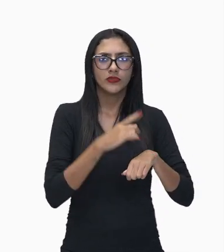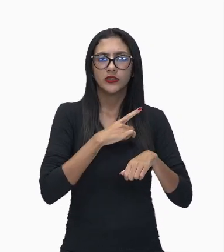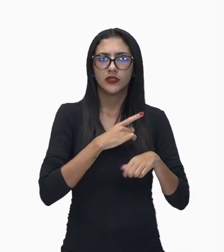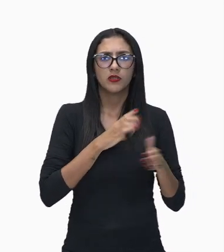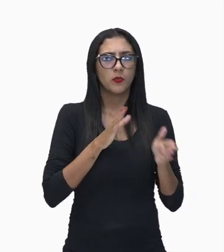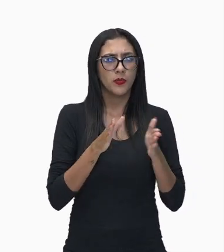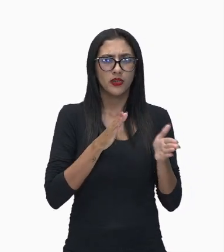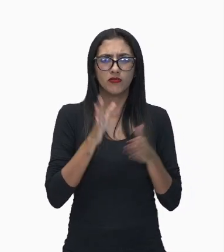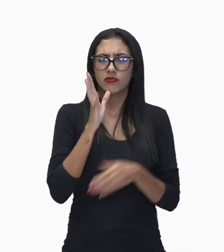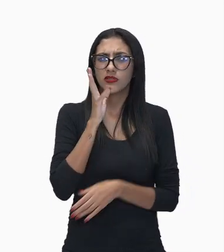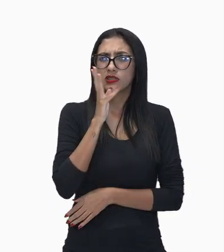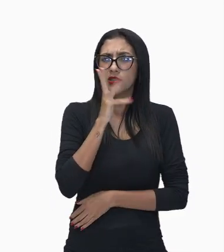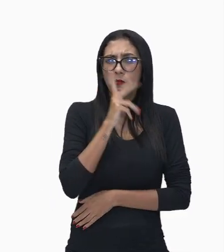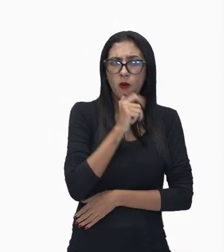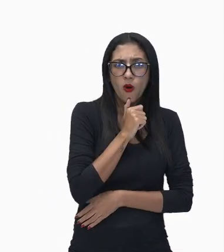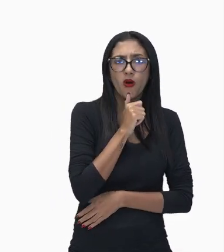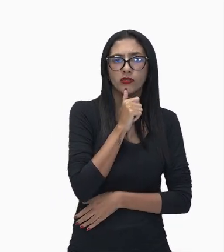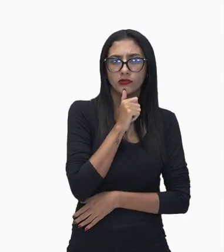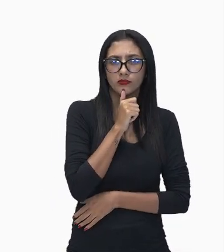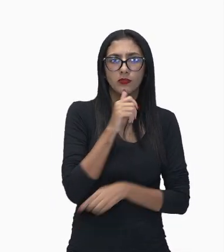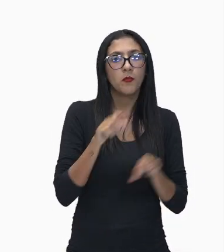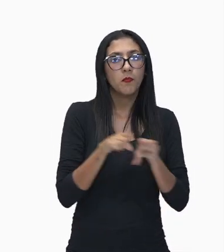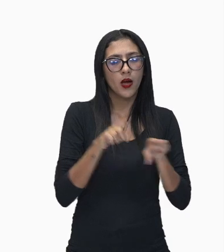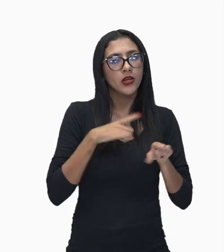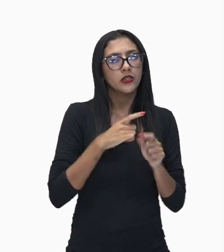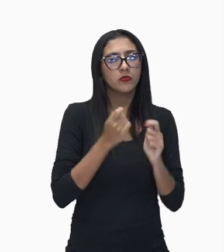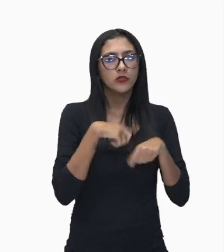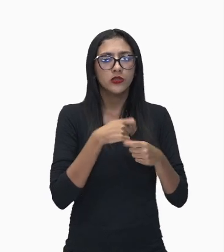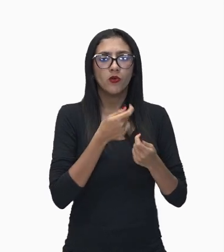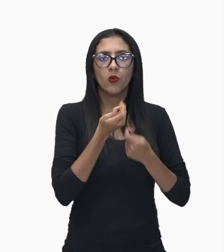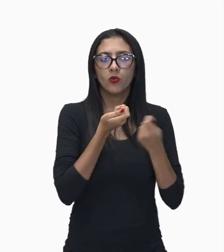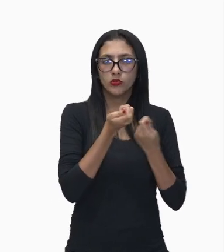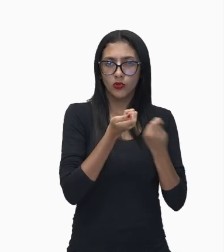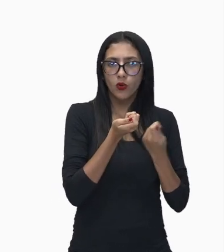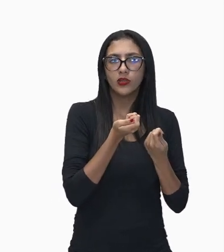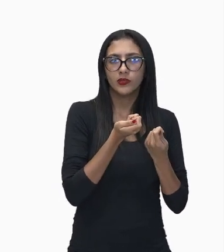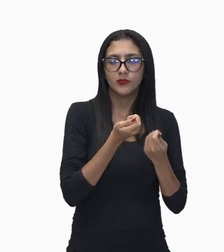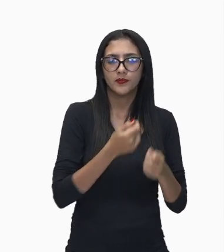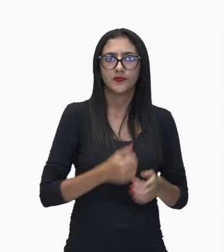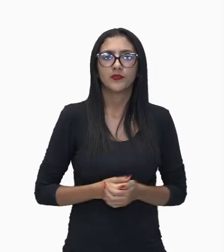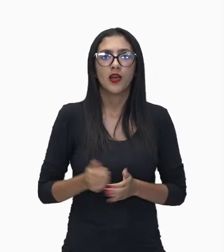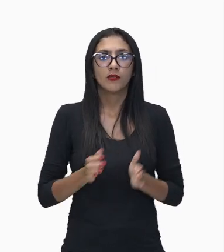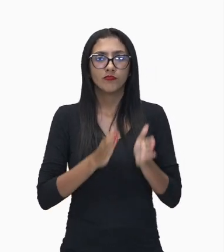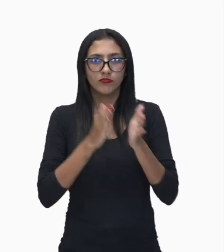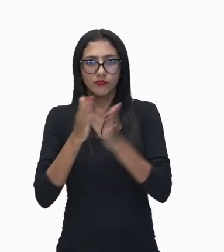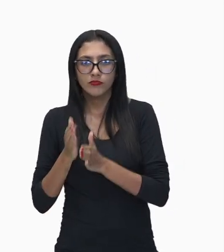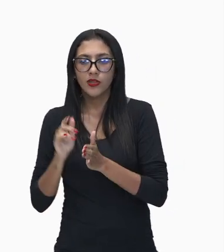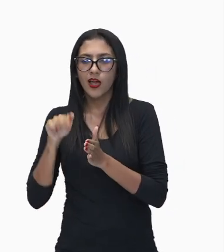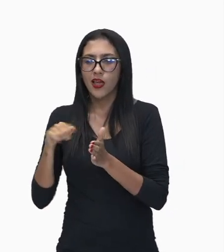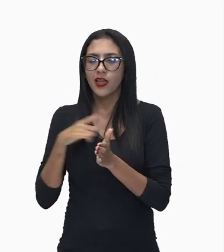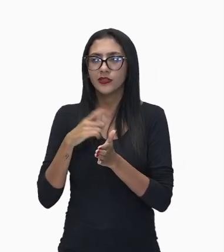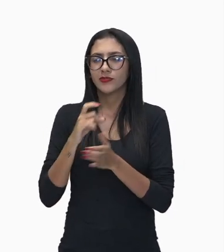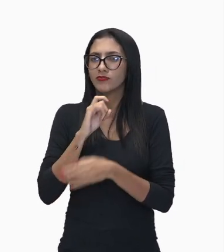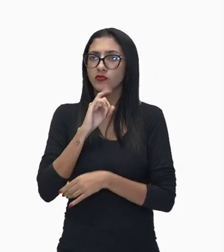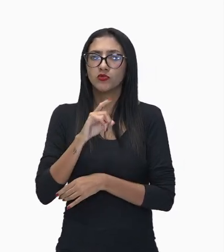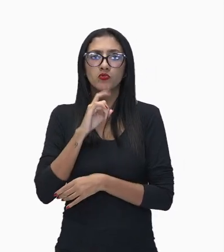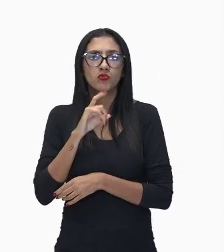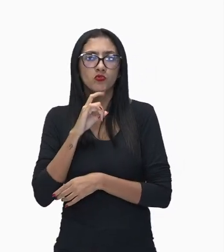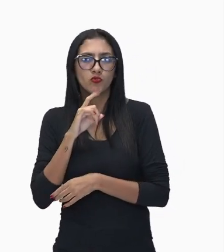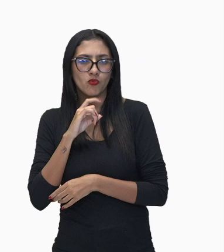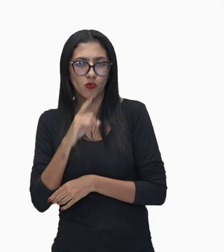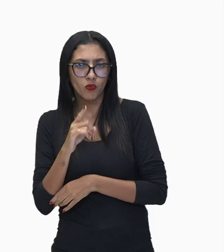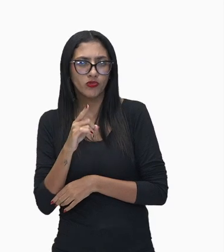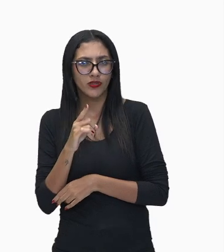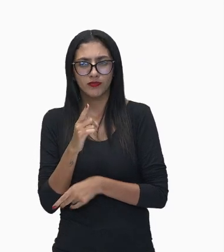por um longo período de tempo, né, na saúde do indivíduo. E a doença degenerativa, ela é um subtipo da